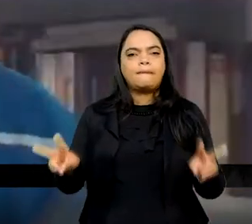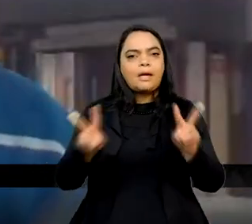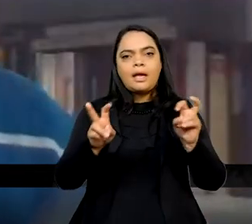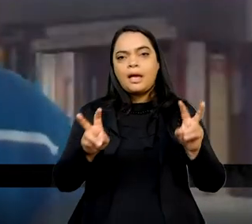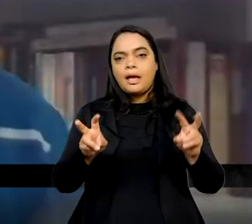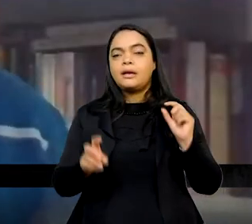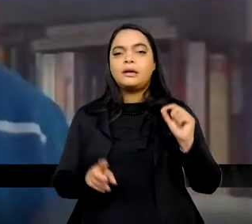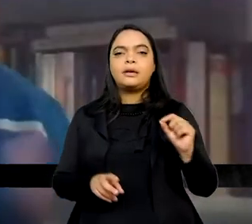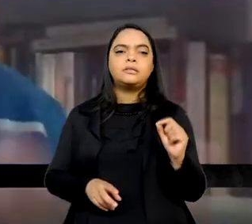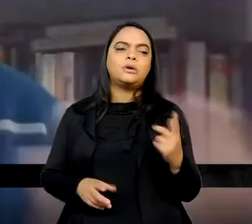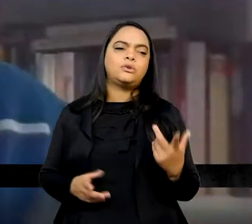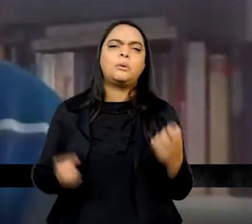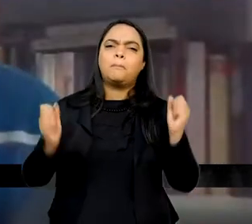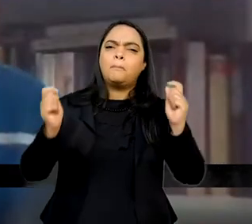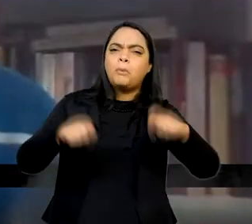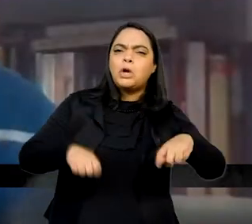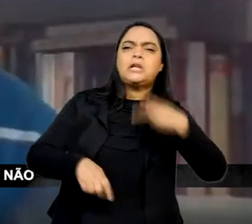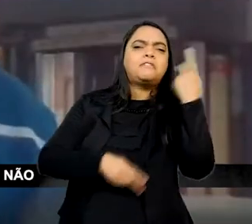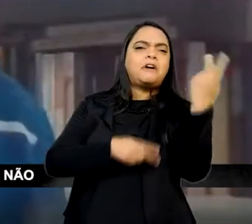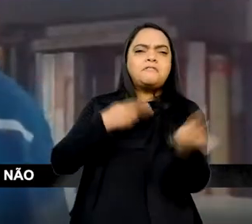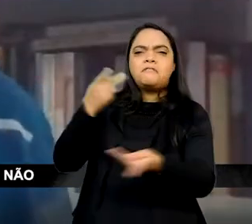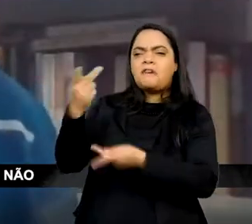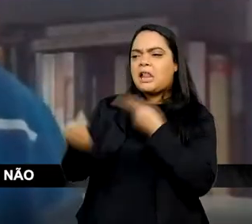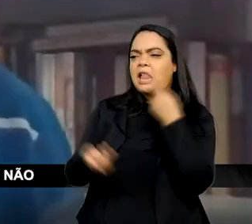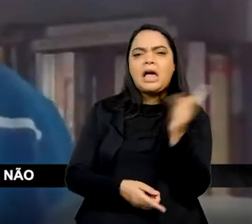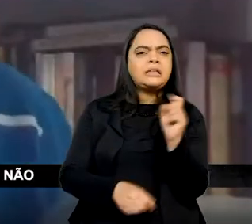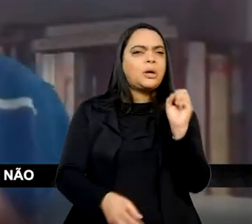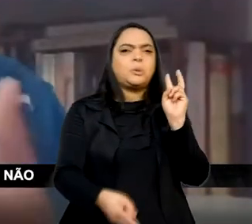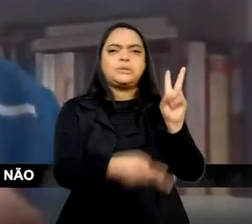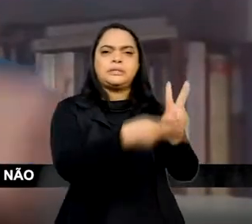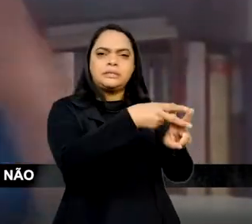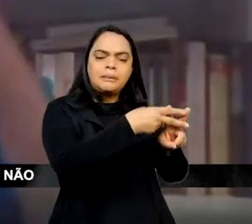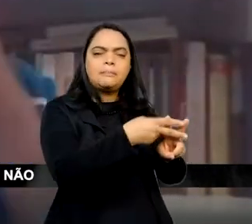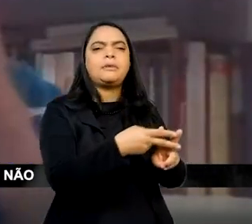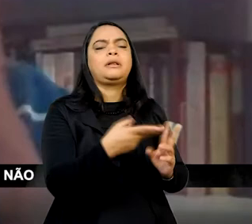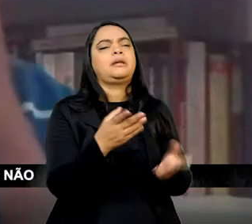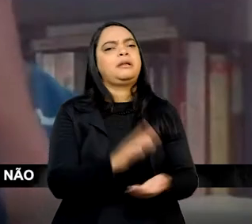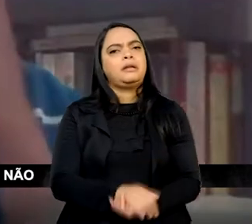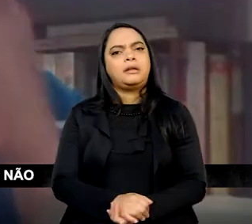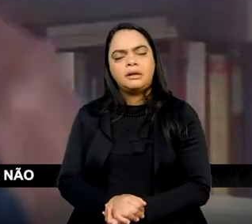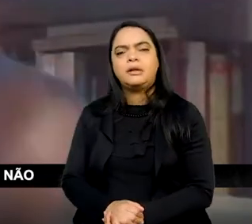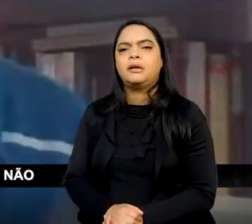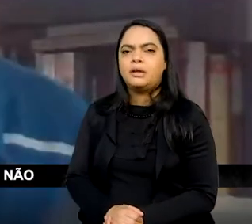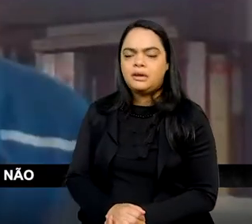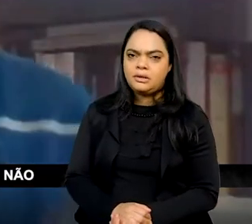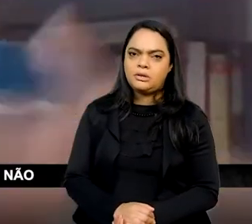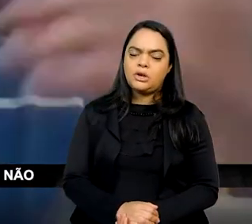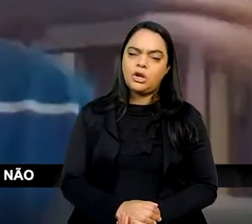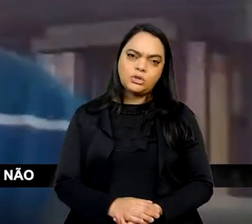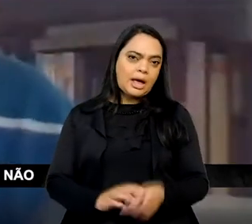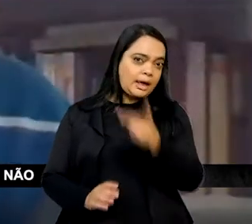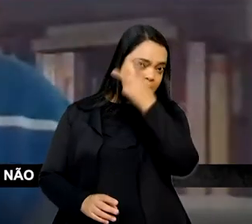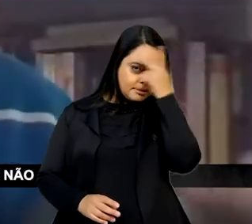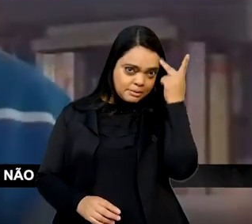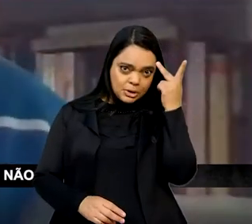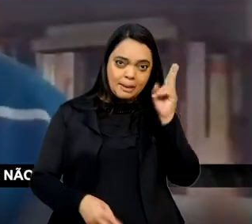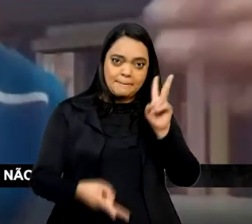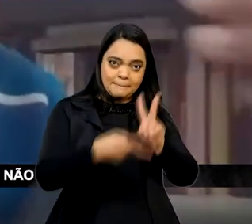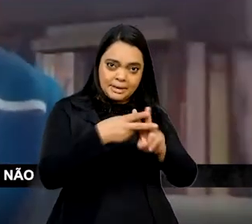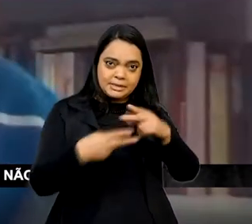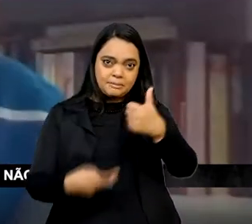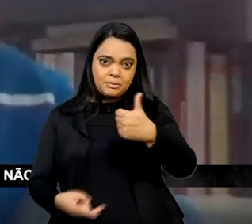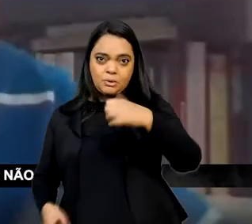questão de poder falar, de não ser preso por questões de ideologia. Né, tanto é que os presos de 1617 são soltos por